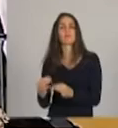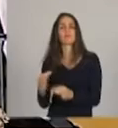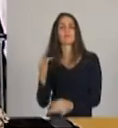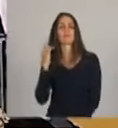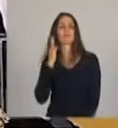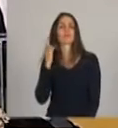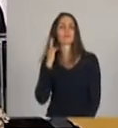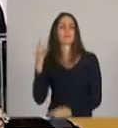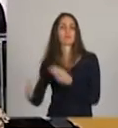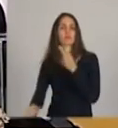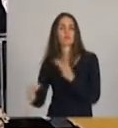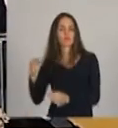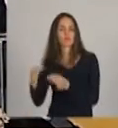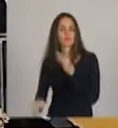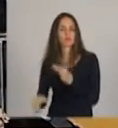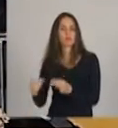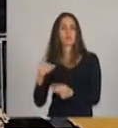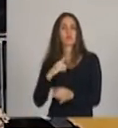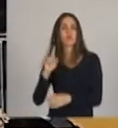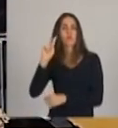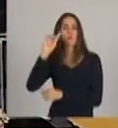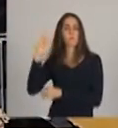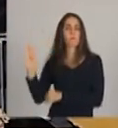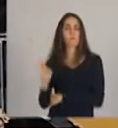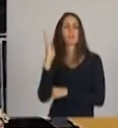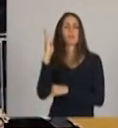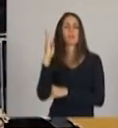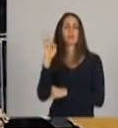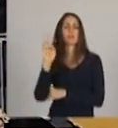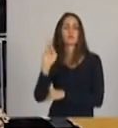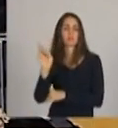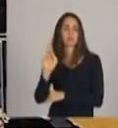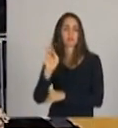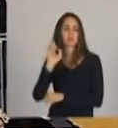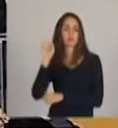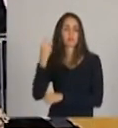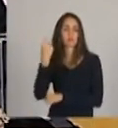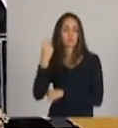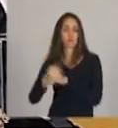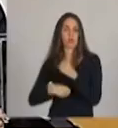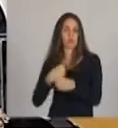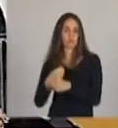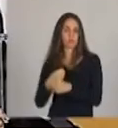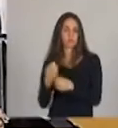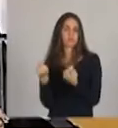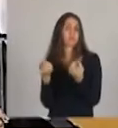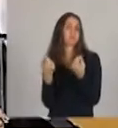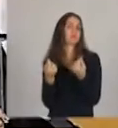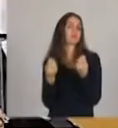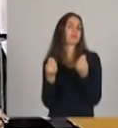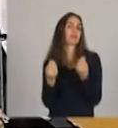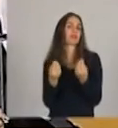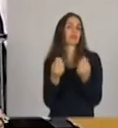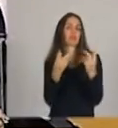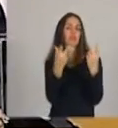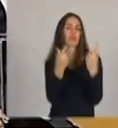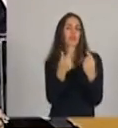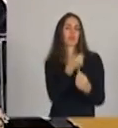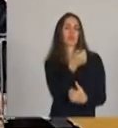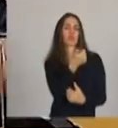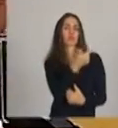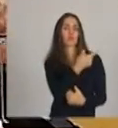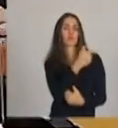R$1 bilhão por ano, é incompreensível mexer tão vigorosamente na sua estrutura para economizar 12